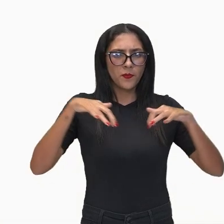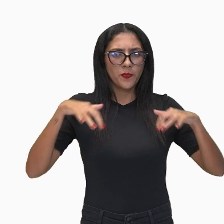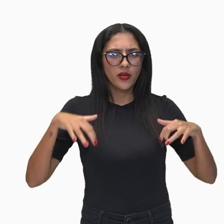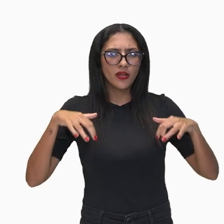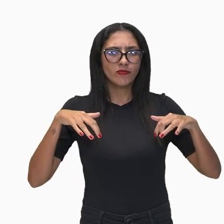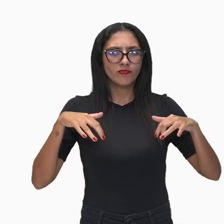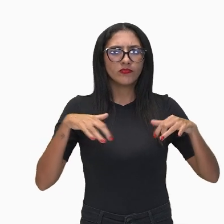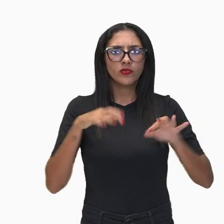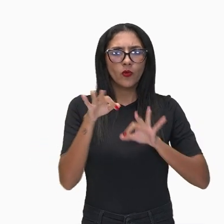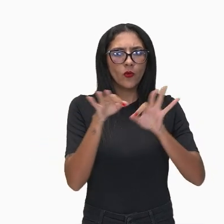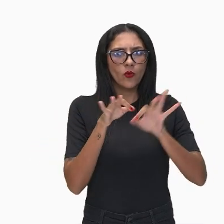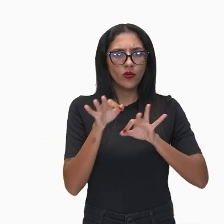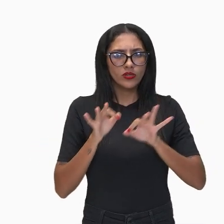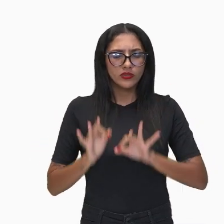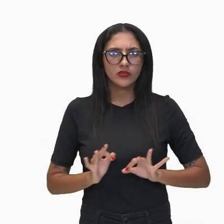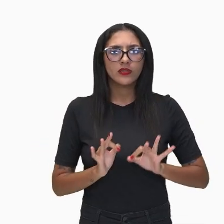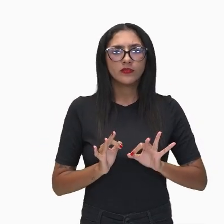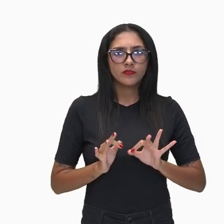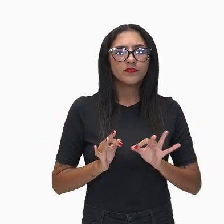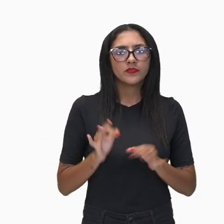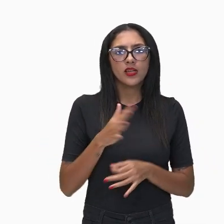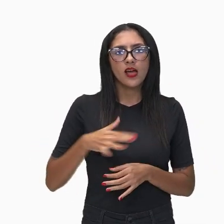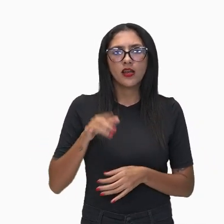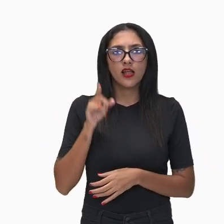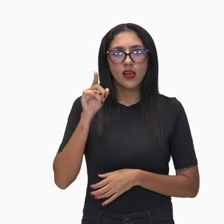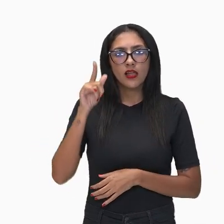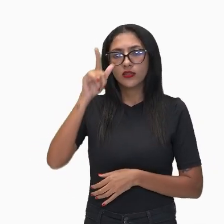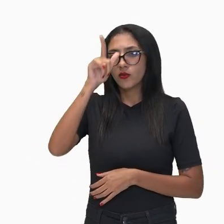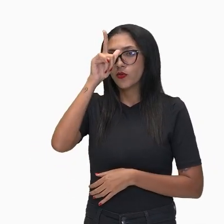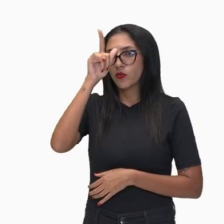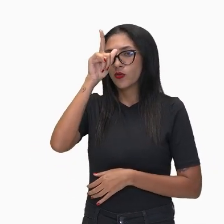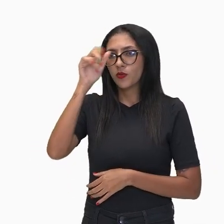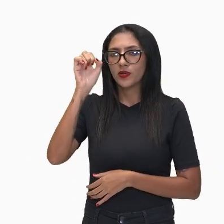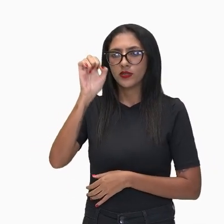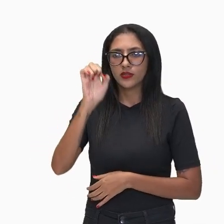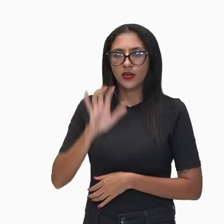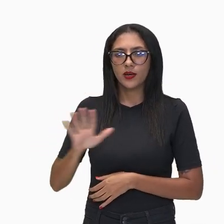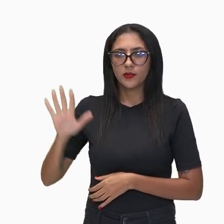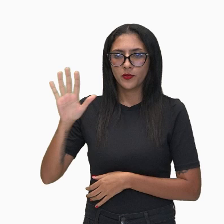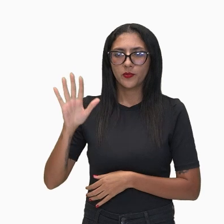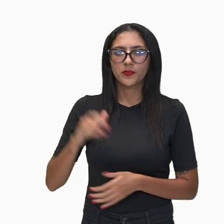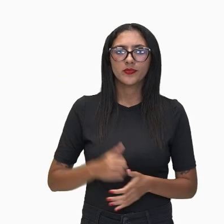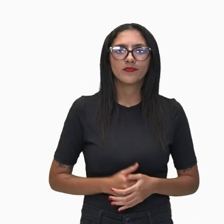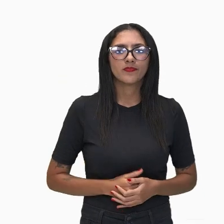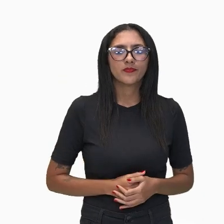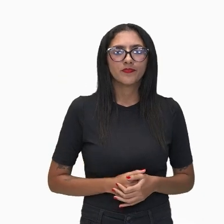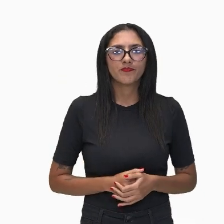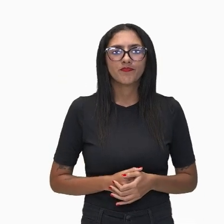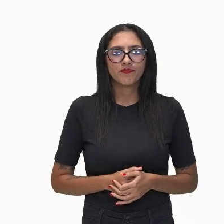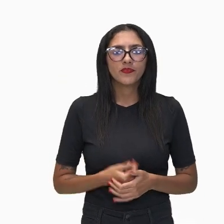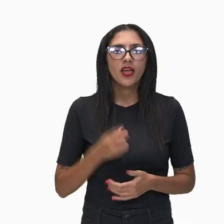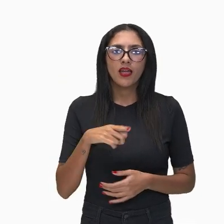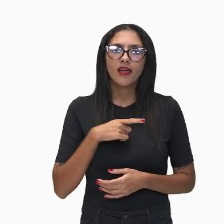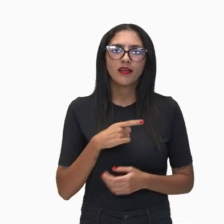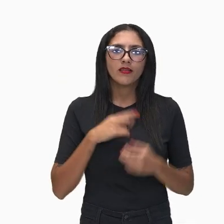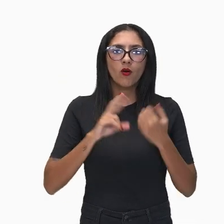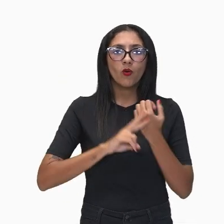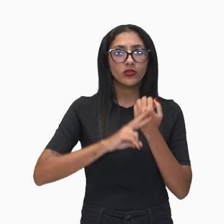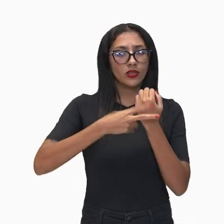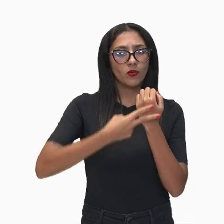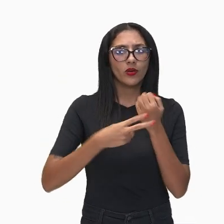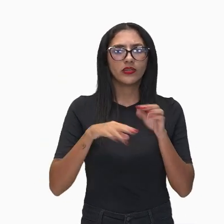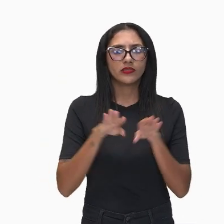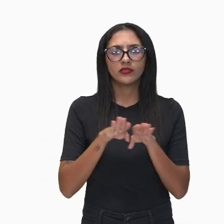dividiu as coisas lá na Europa, tá? Então, ainda como consequência aí da Segunda Guerra